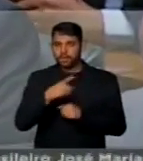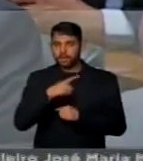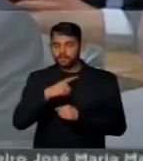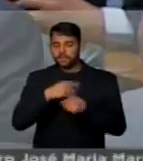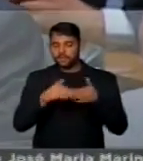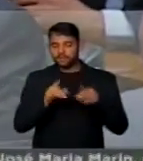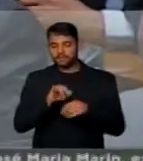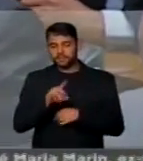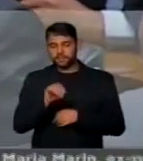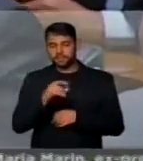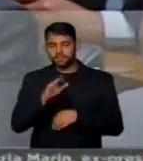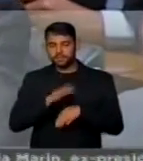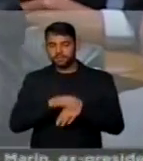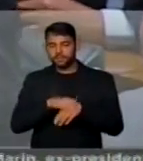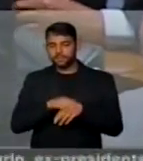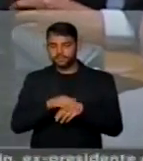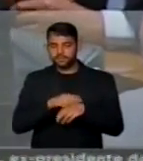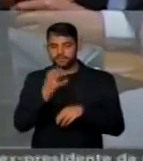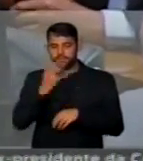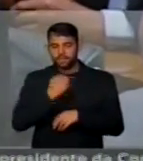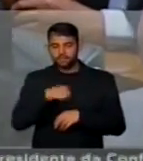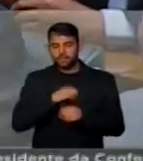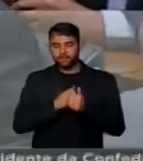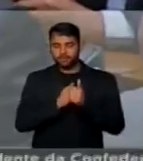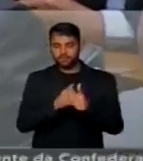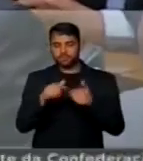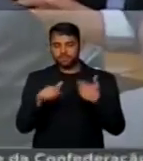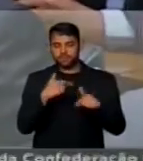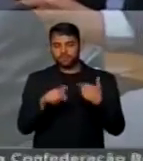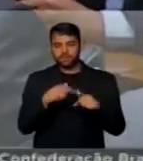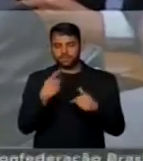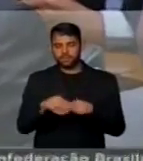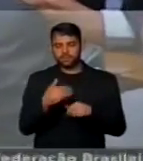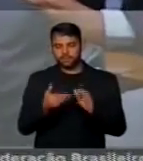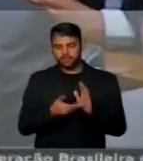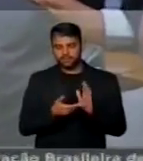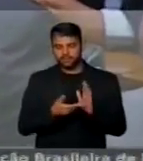precedentes extremamente nocivos, inclusive para a condução dos trabalhos nessa casa. Muito obrigado.